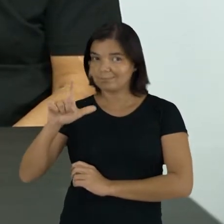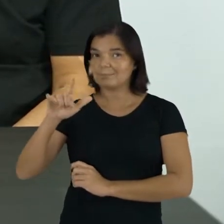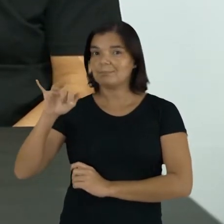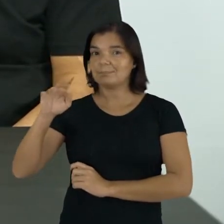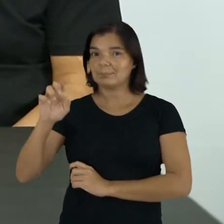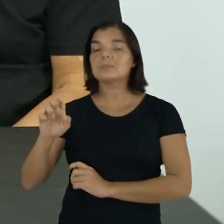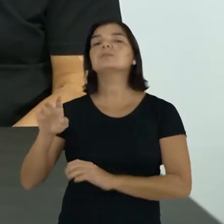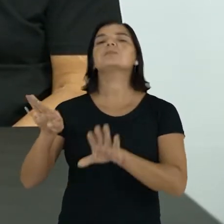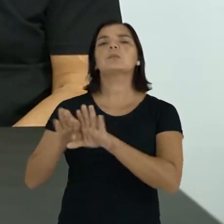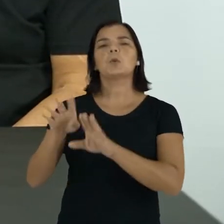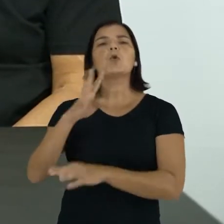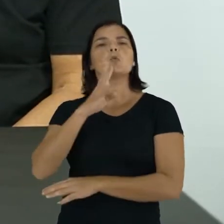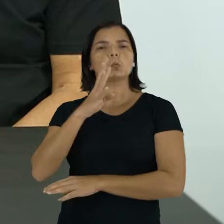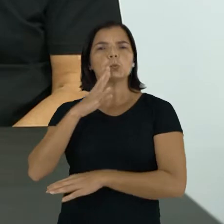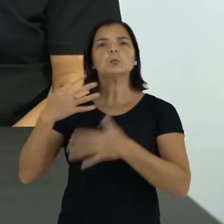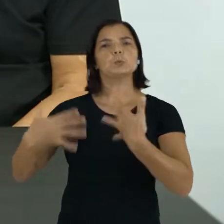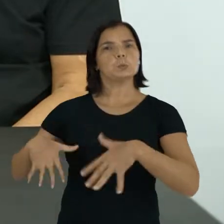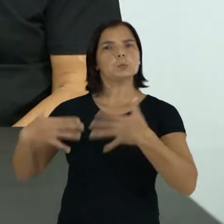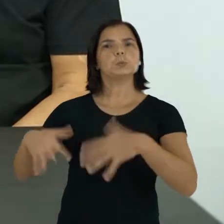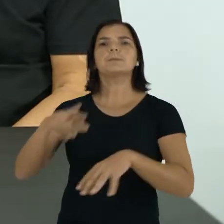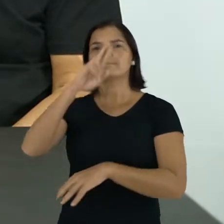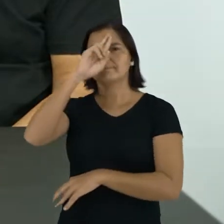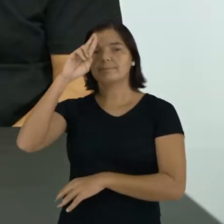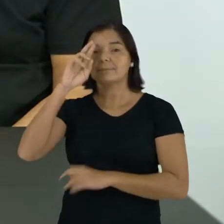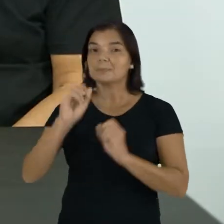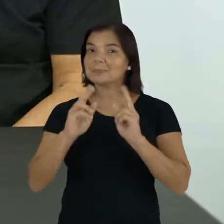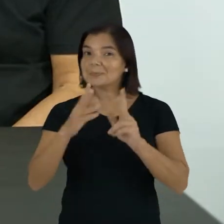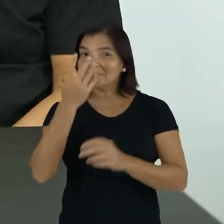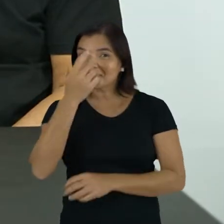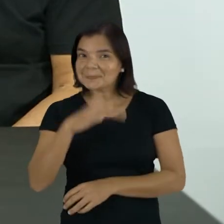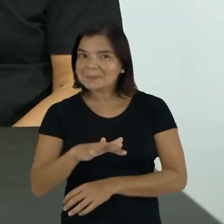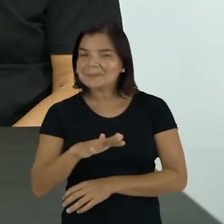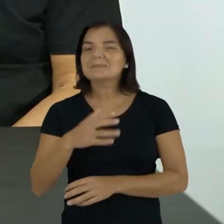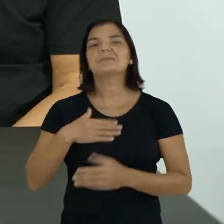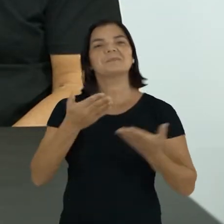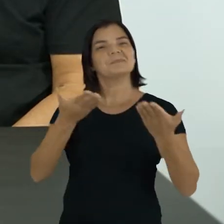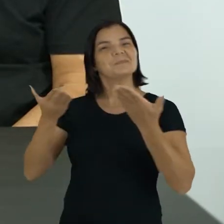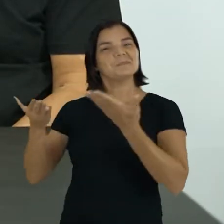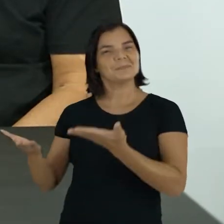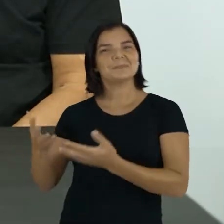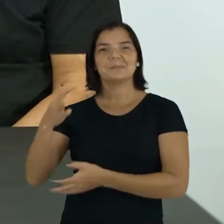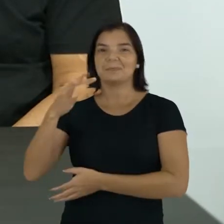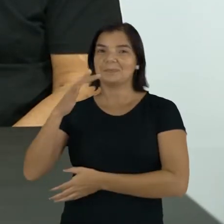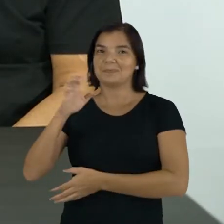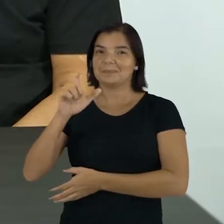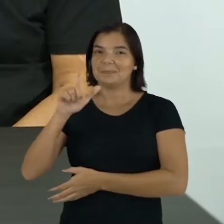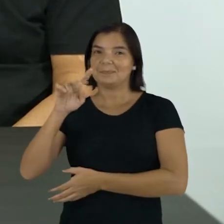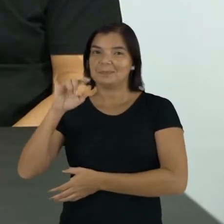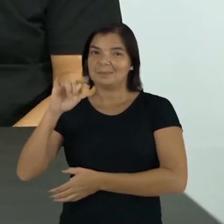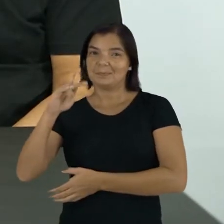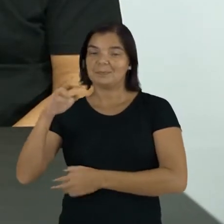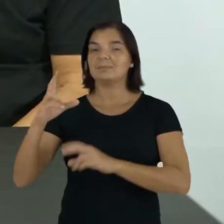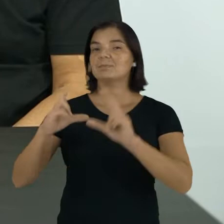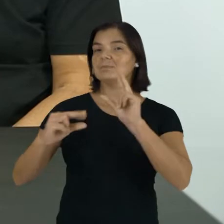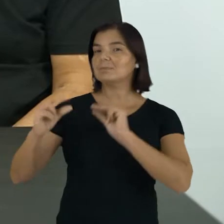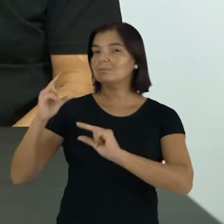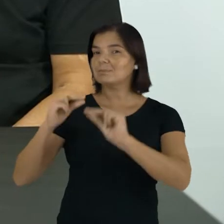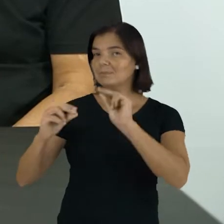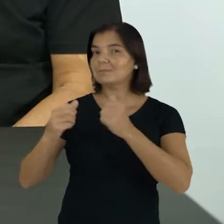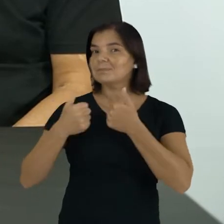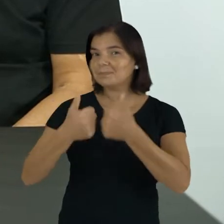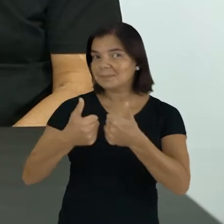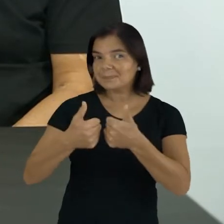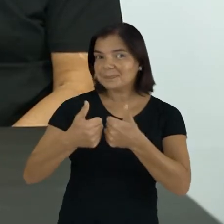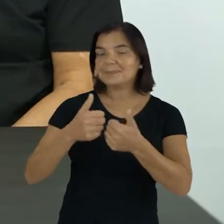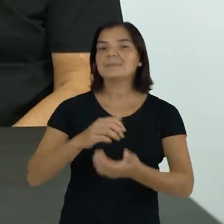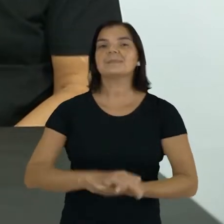ele é muito, ele conhece bastante sobre isso. Ok, crianças? Fique aqui com o professor Felipe, eu vou estar aqui do lado, nós vamos estar conversando sobre isso, tá